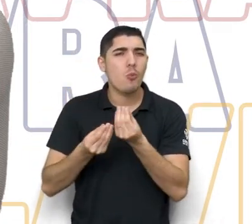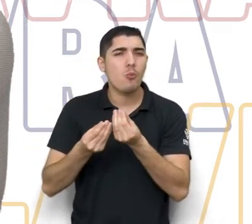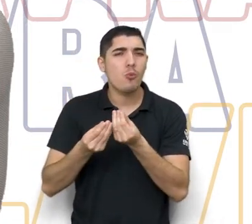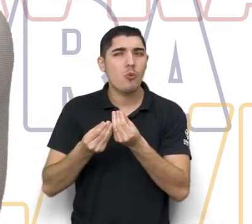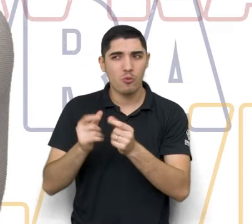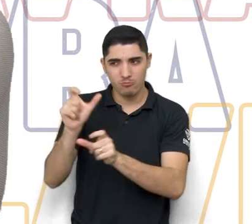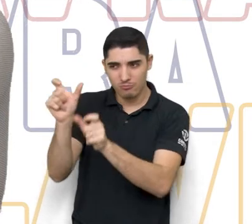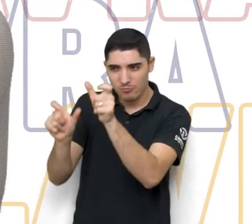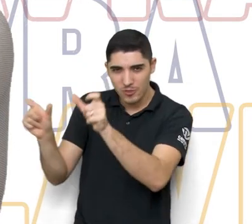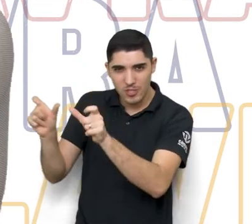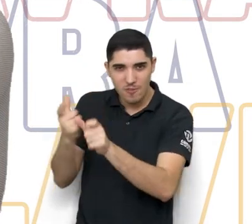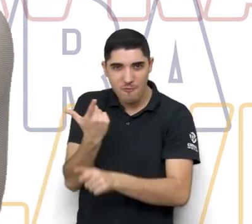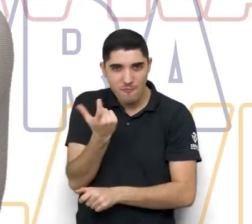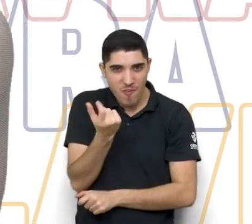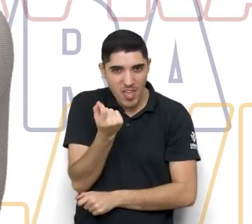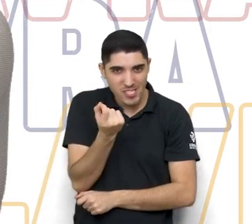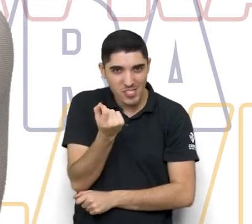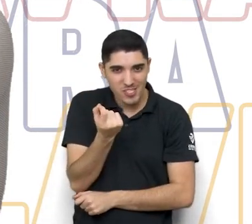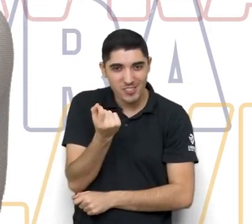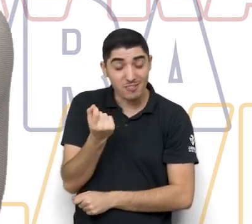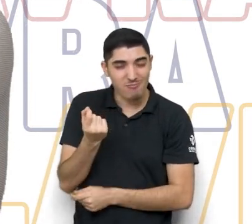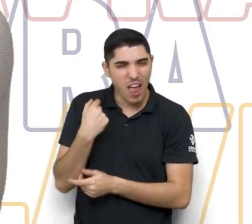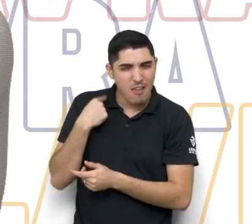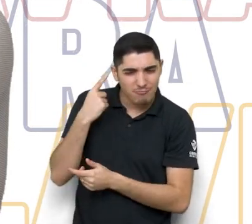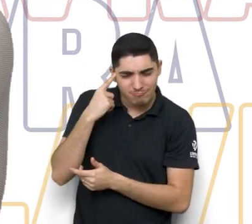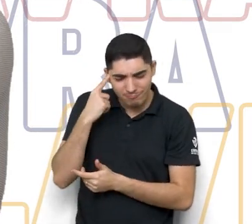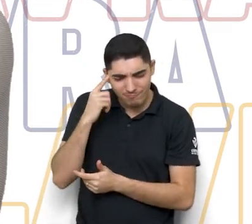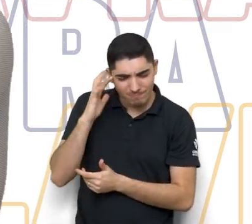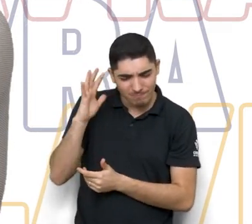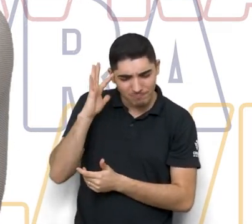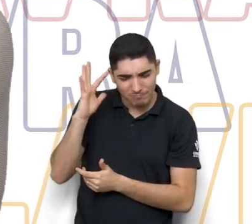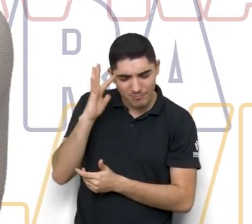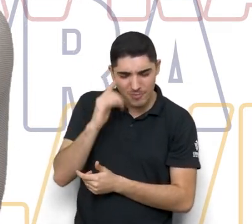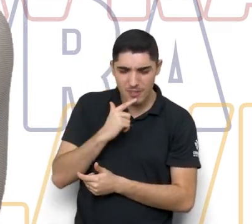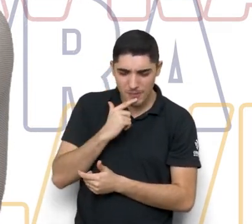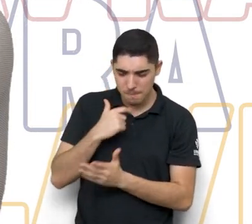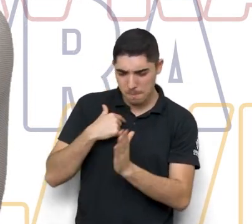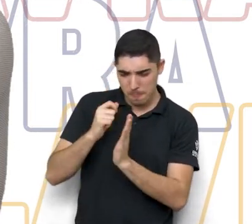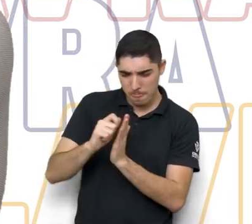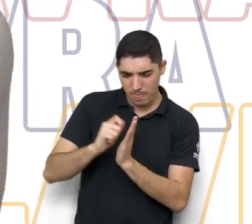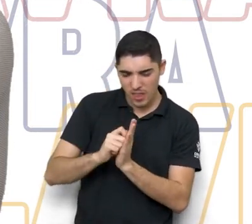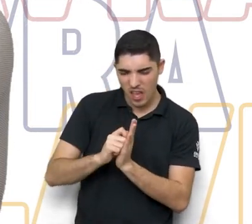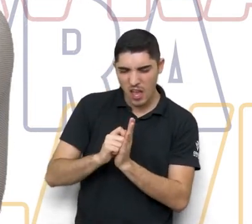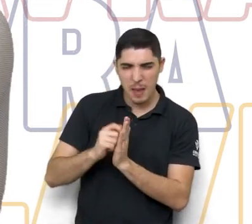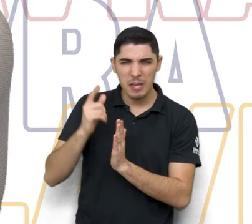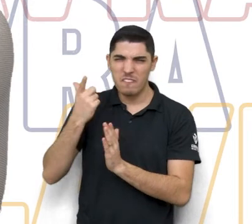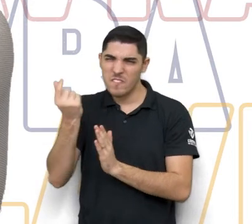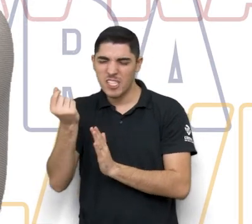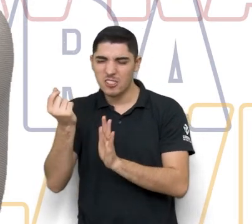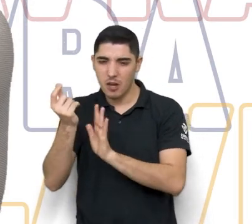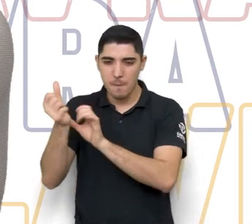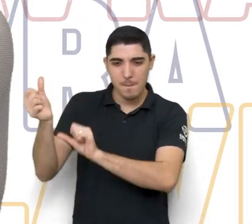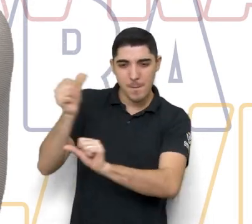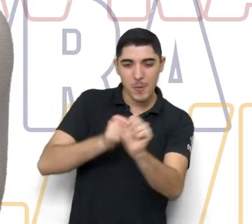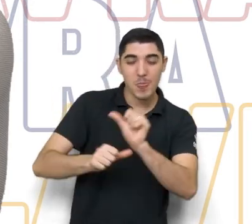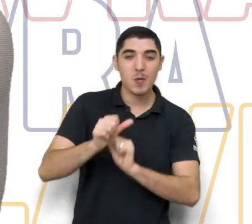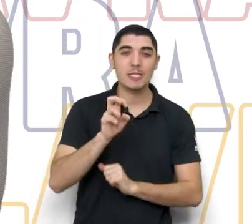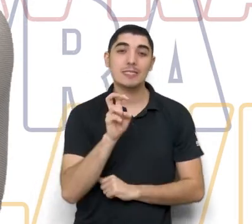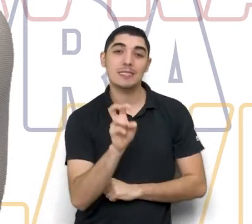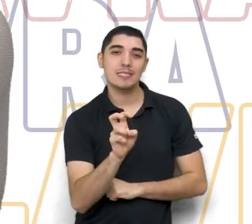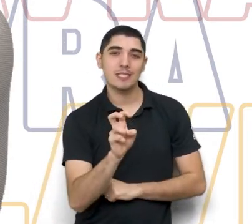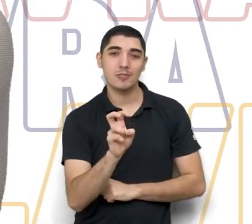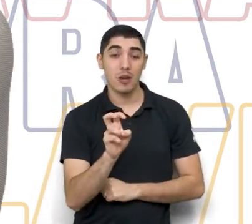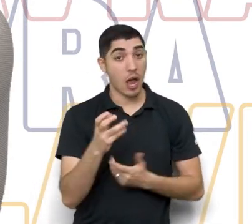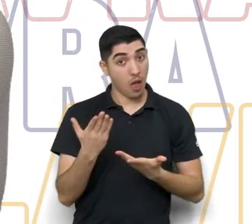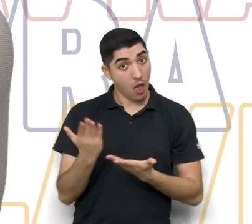os 20 inicialmente, então eu fiquei com a incumbência de selecionar 5. E aqui estão